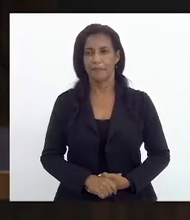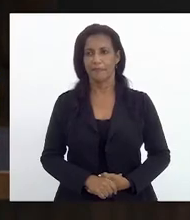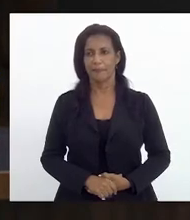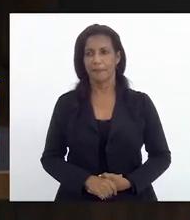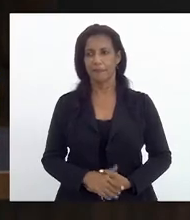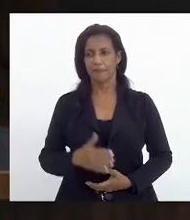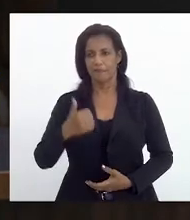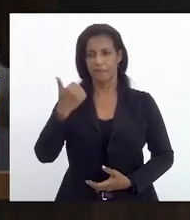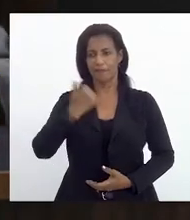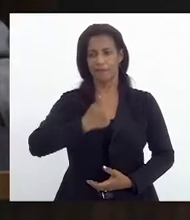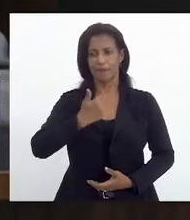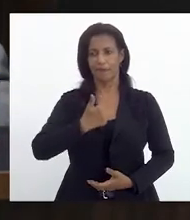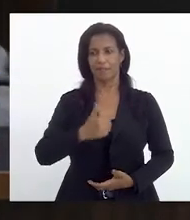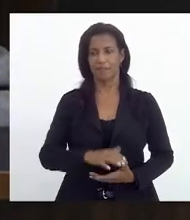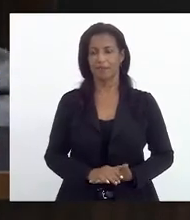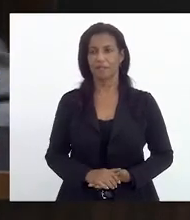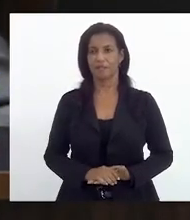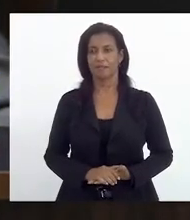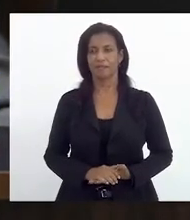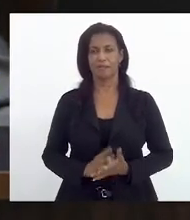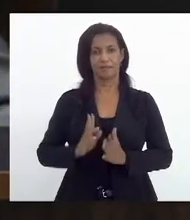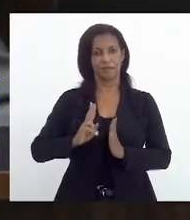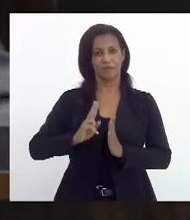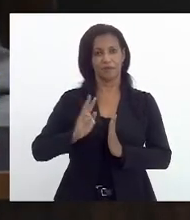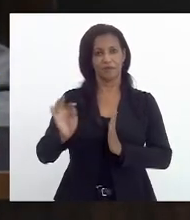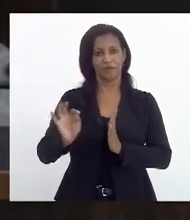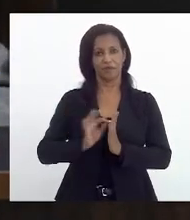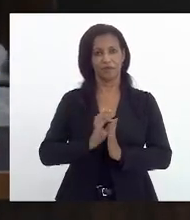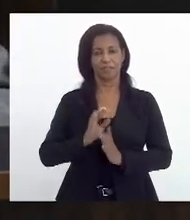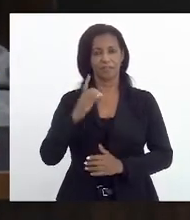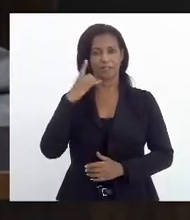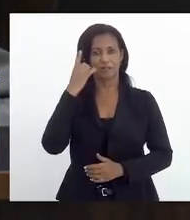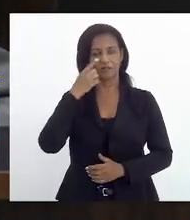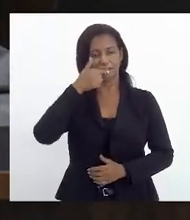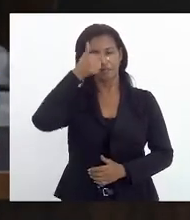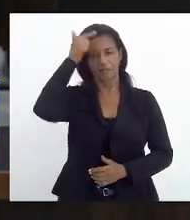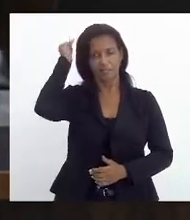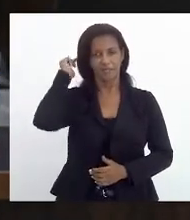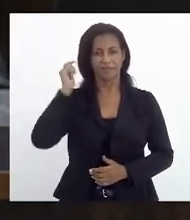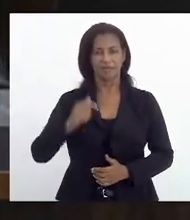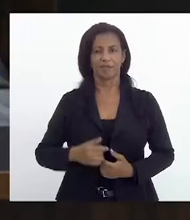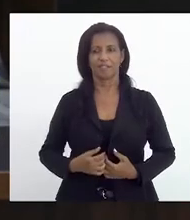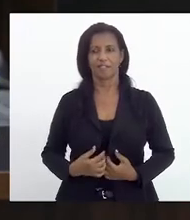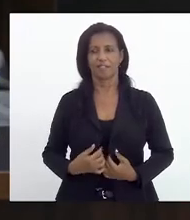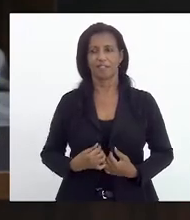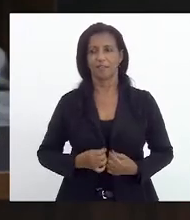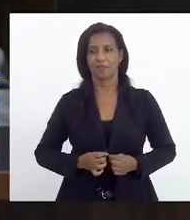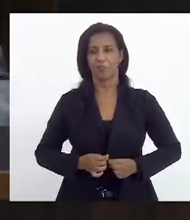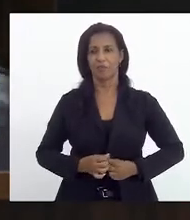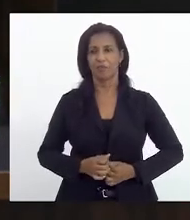o primeiro orador inscrito Deputado Luiz Paulo